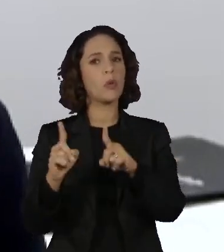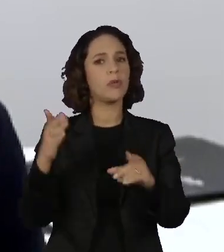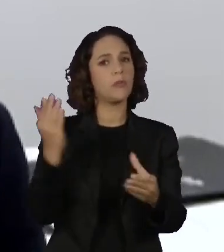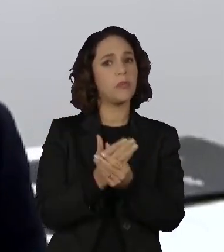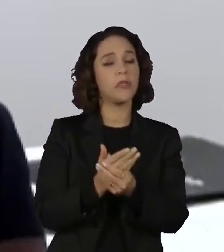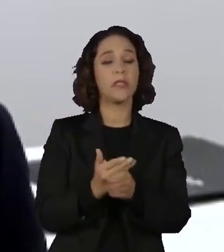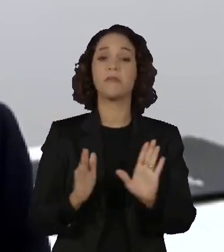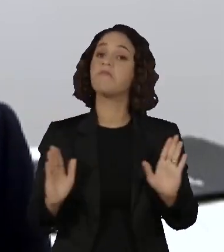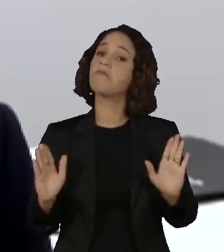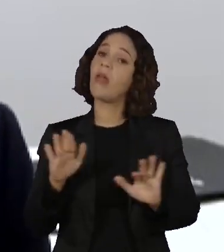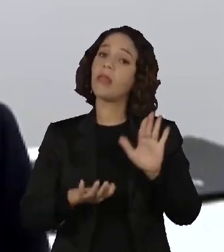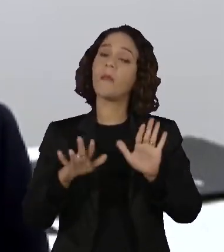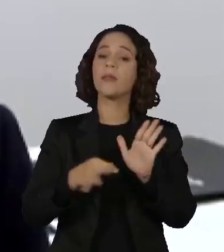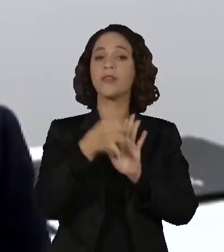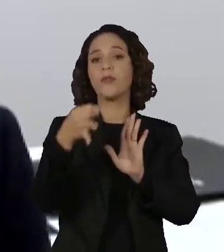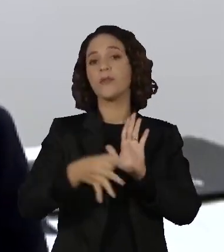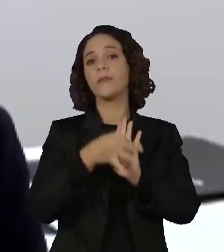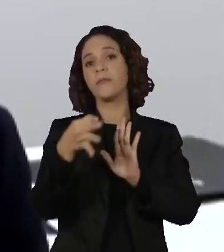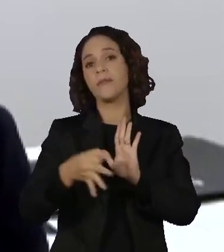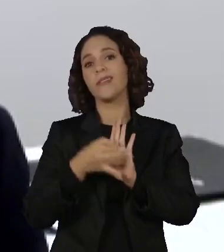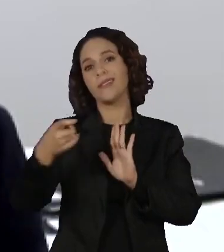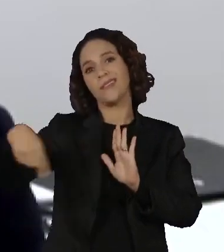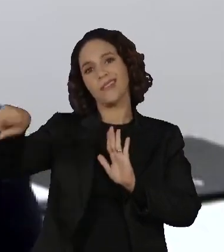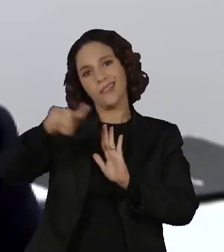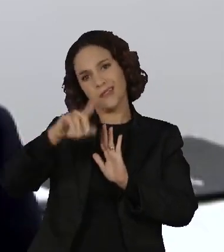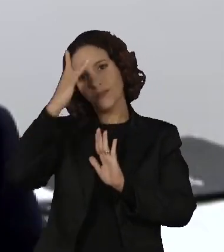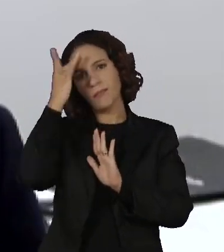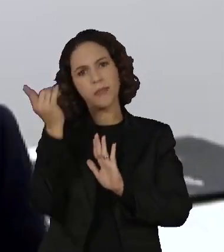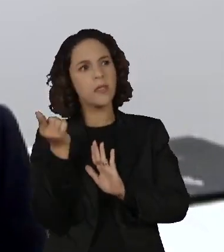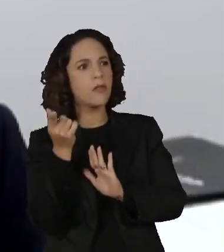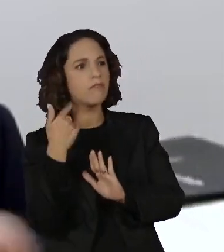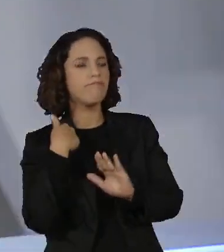depender também dos argumentos que os outros jogadores trouxeram